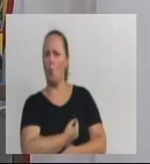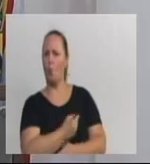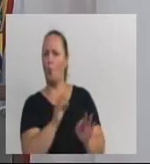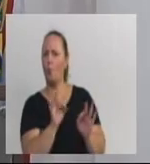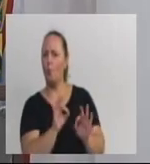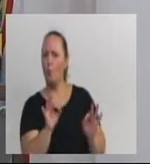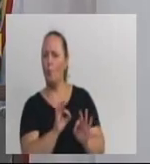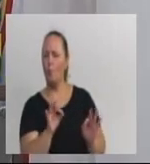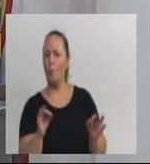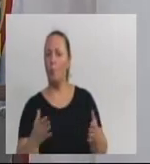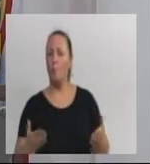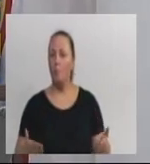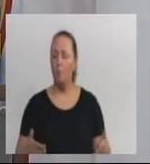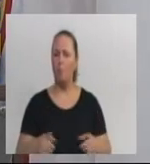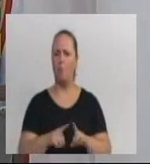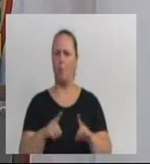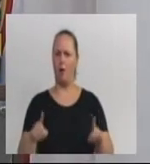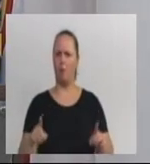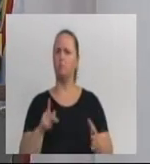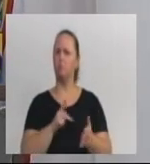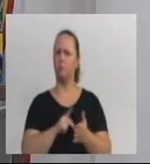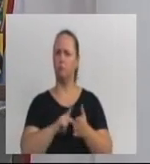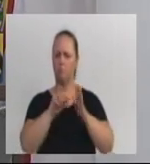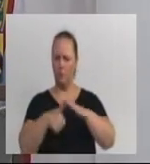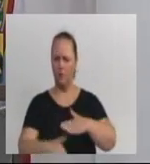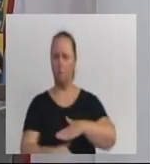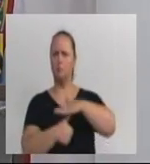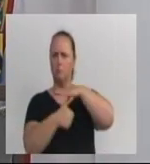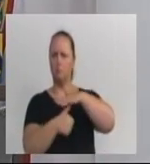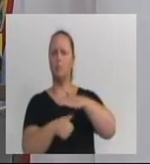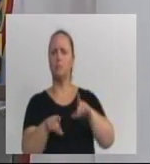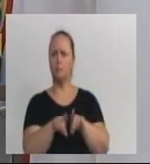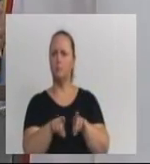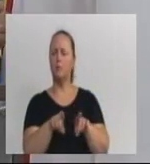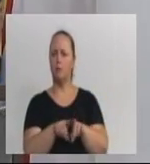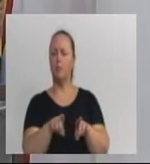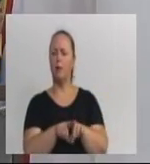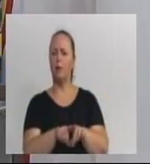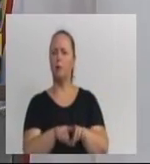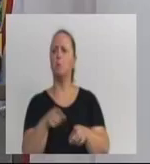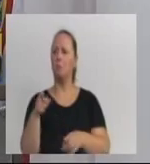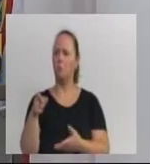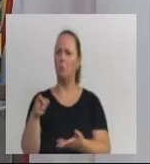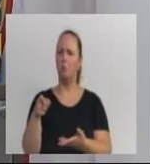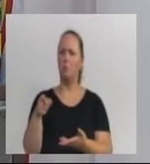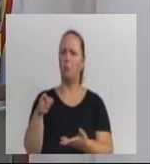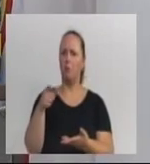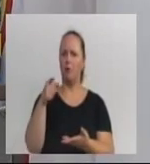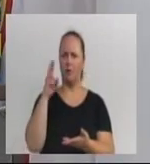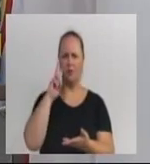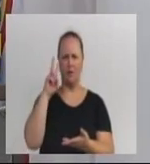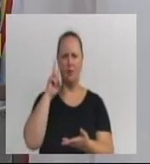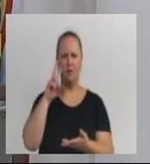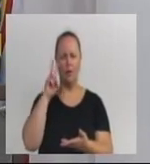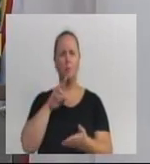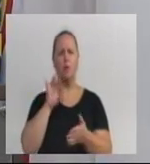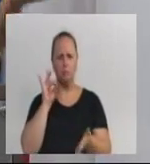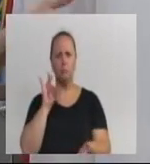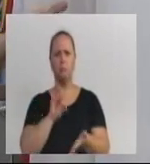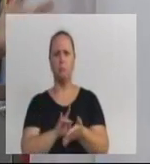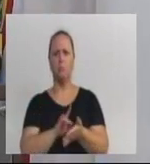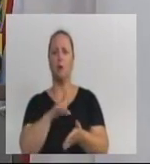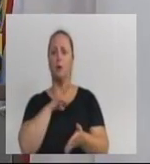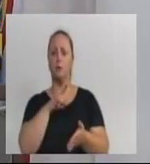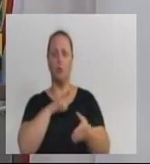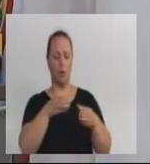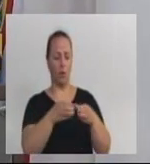na sessão. Mas o reitor, inclusive, veio aqui, o vereador Vanderlei está muito bem lembrado disso, e confirmou que realmente ele não via nada demais a clínica dele prestar